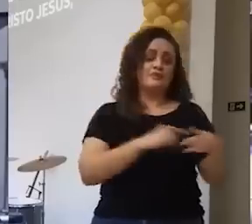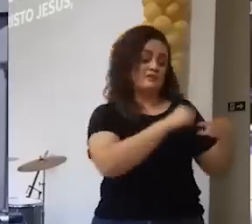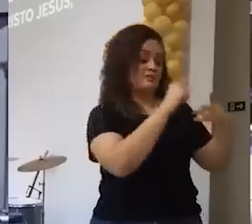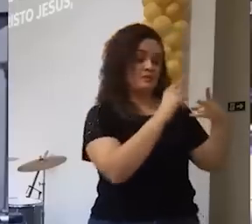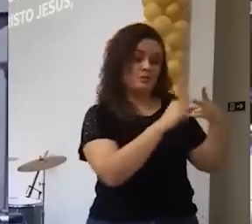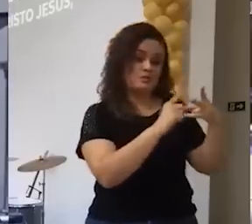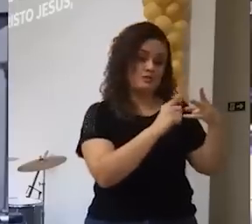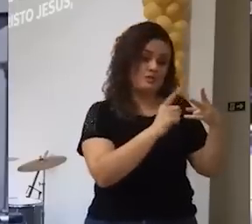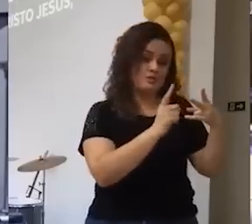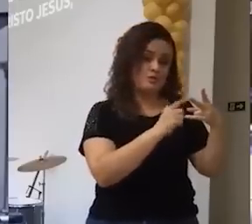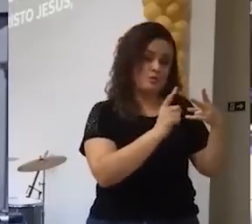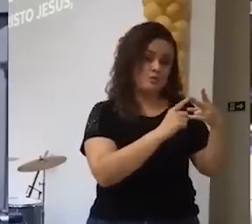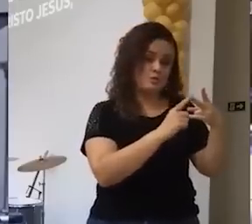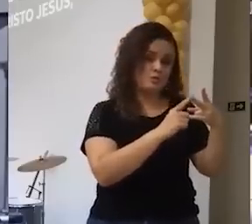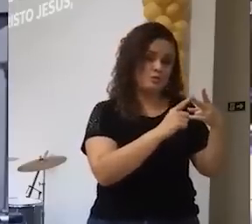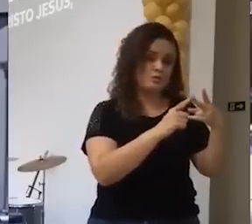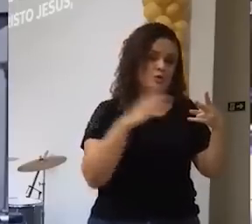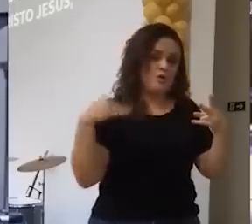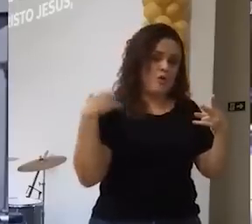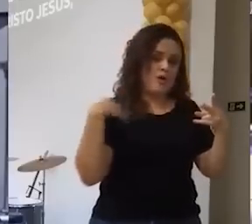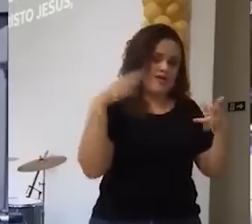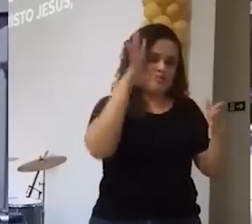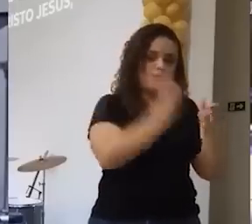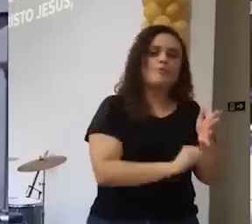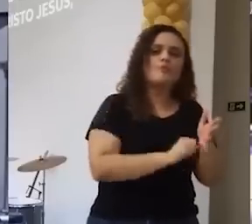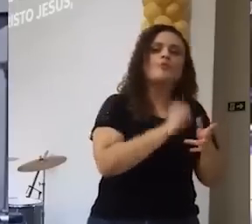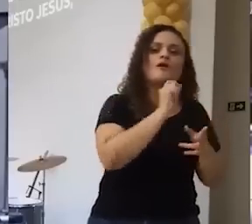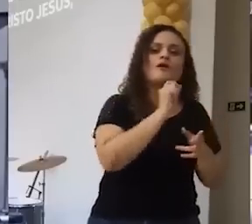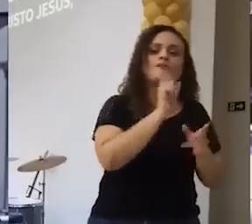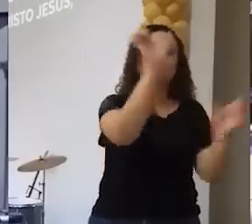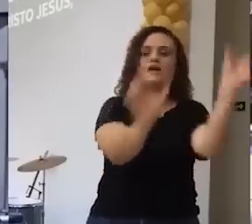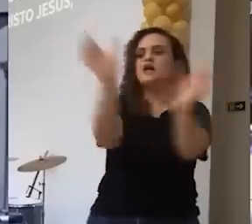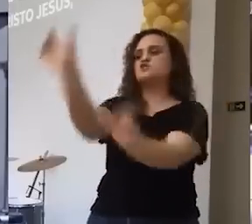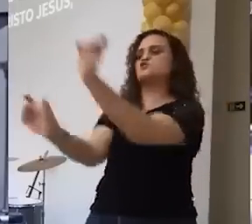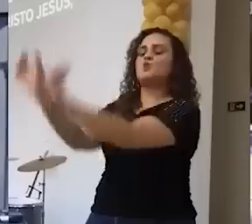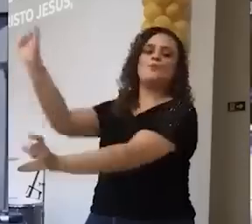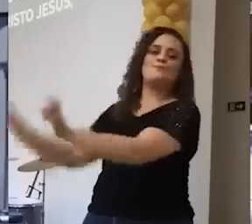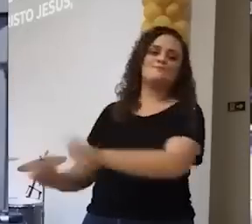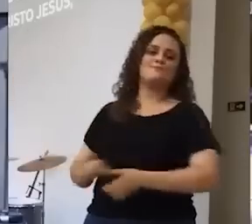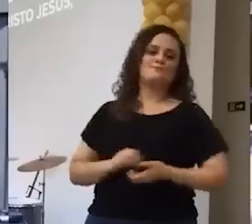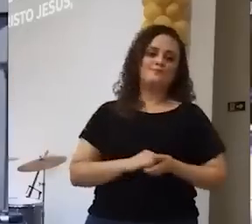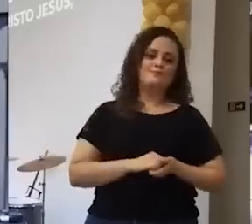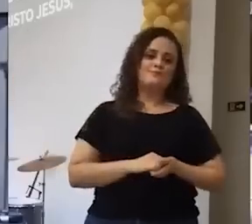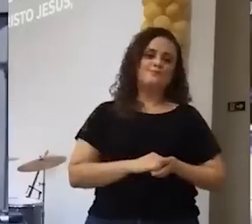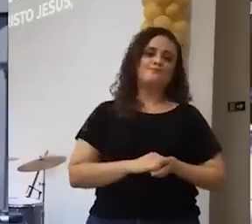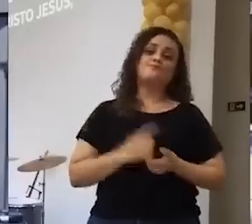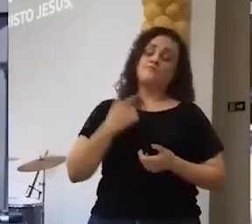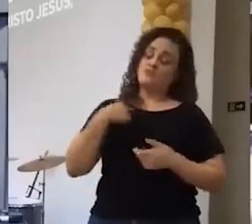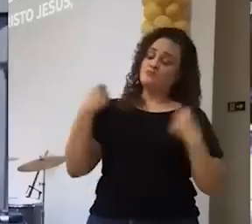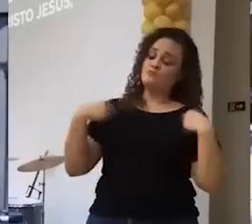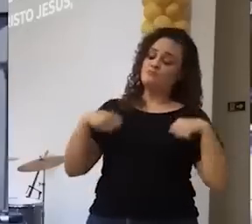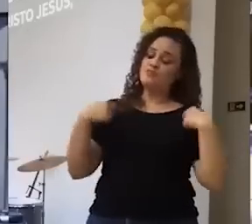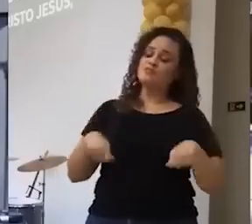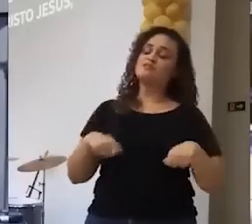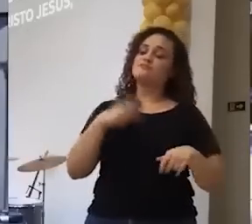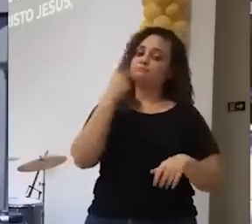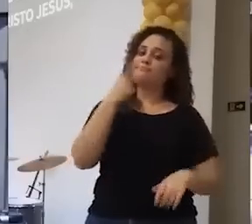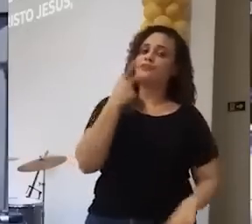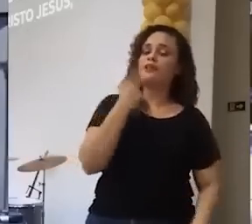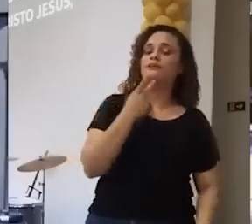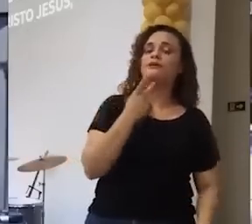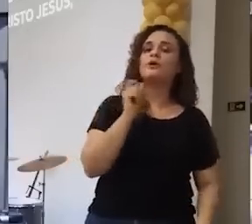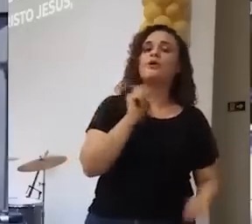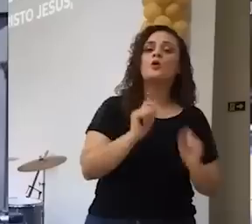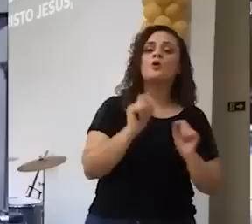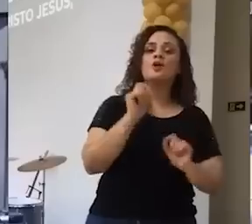alegria são as pessoas. E eu preciso admitir que nós sofremos mais